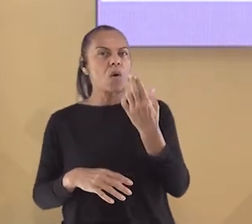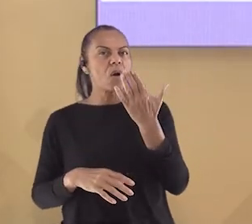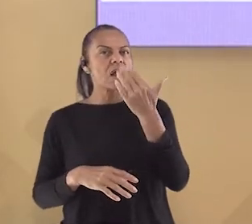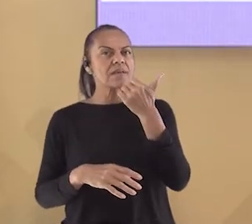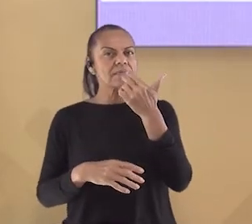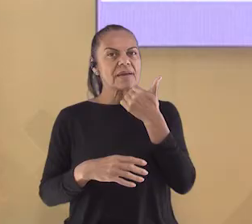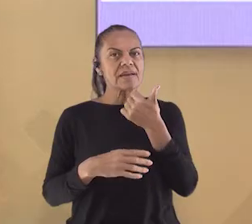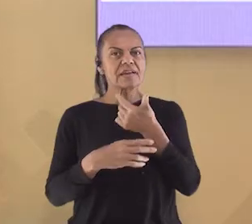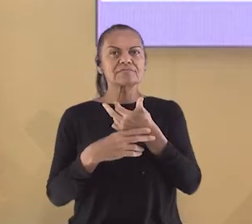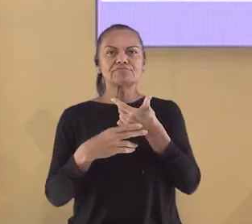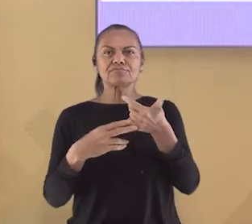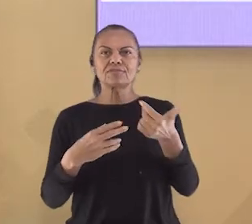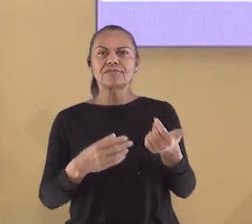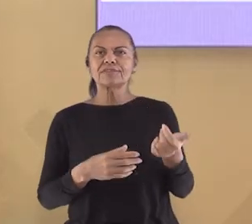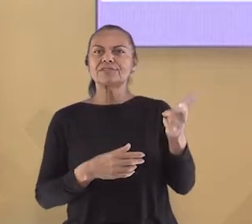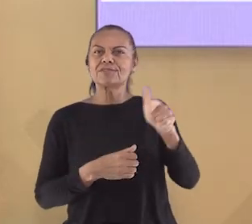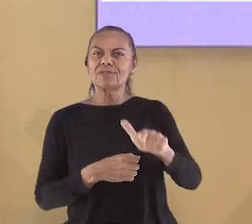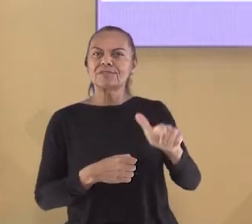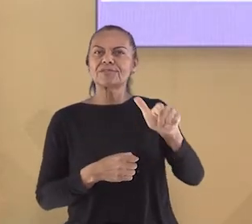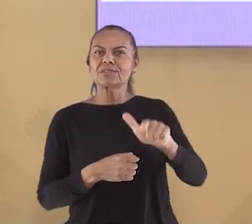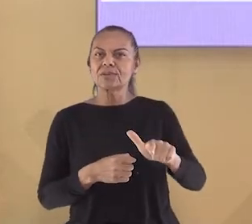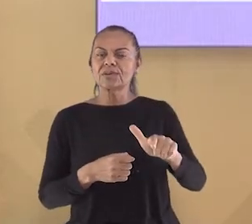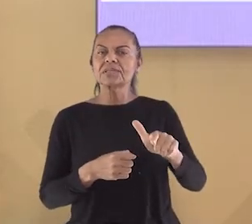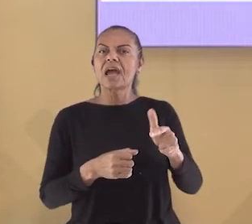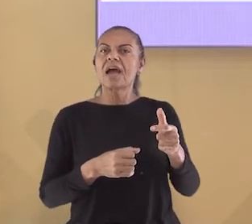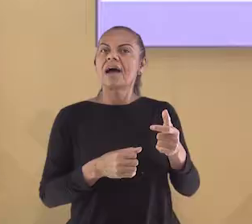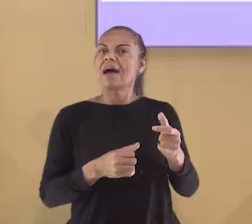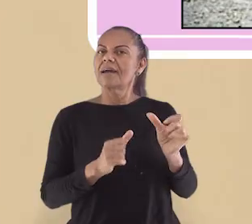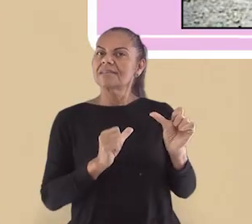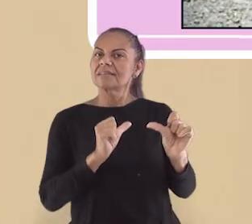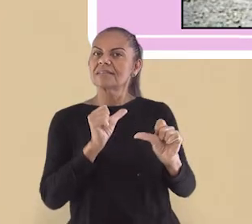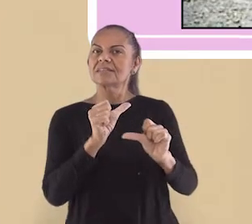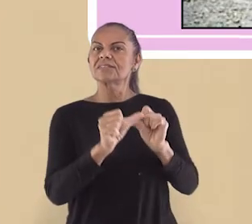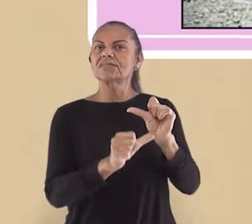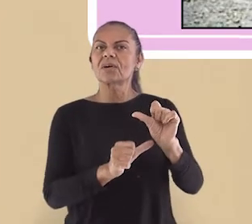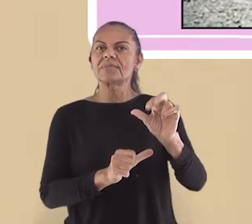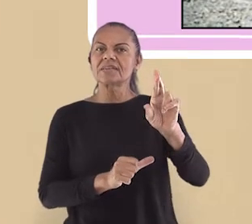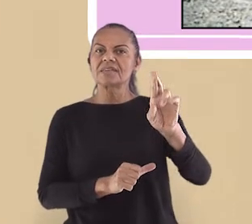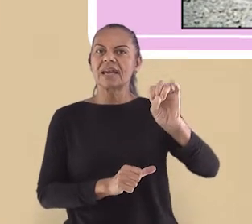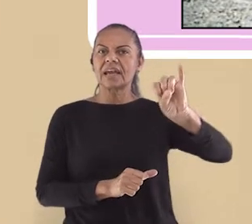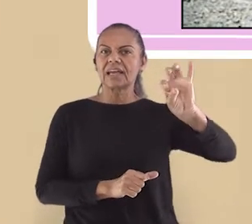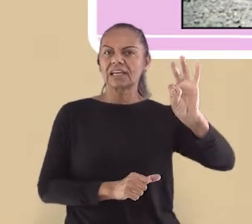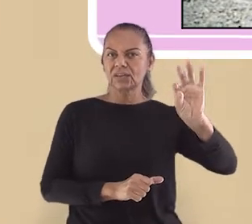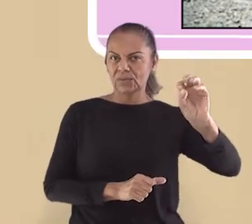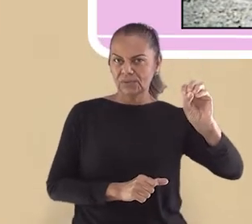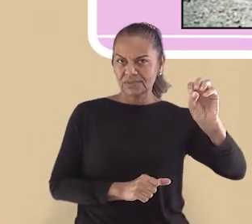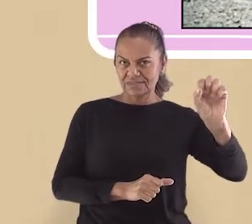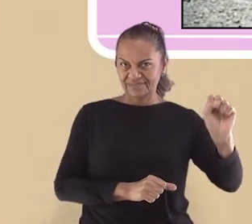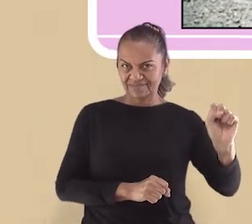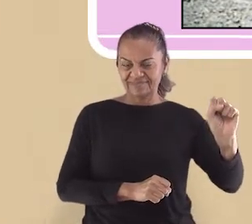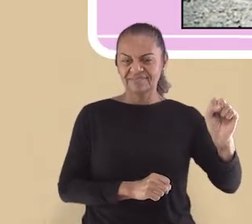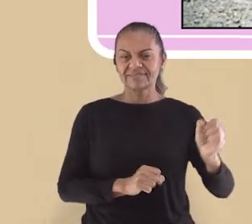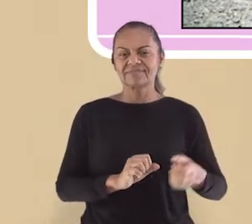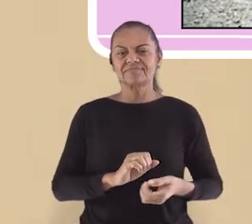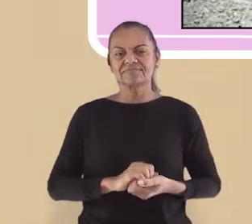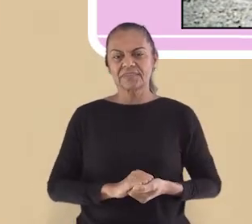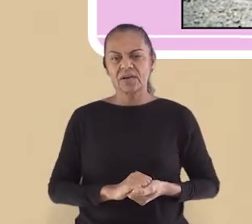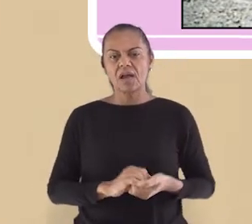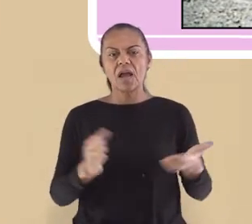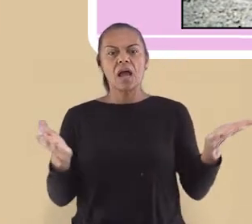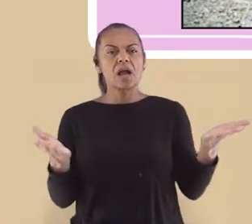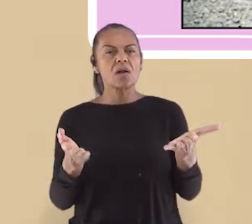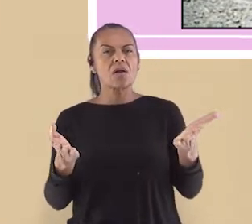ritos? Vamos continuar aprendendo mais sobre esse assunto. Vamos lá? Vamos conhecer os